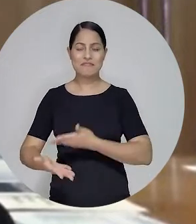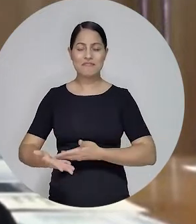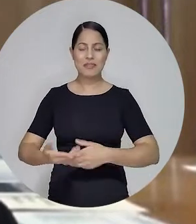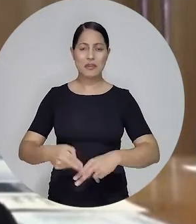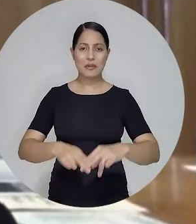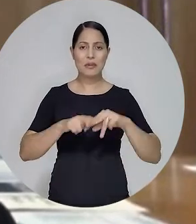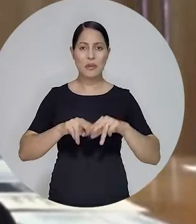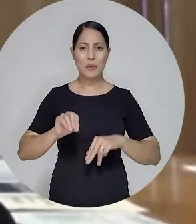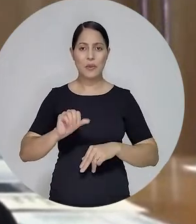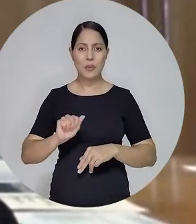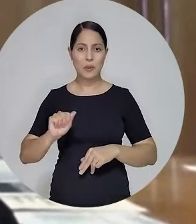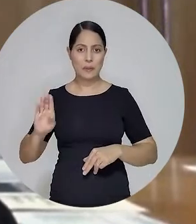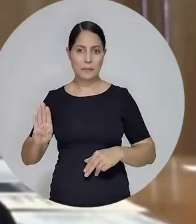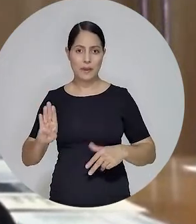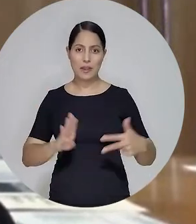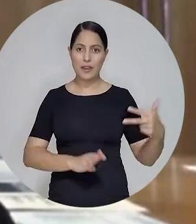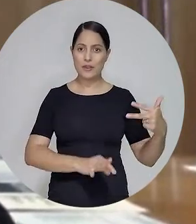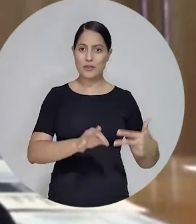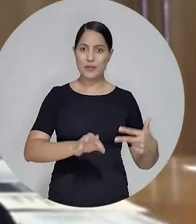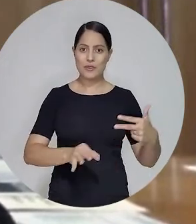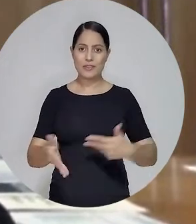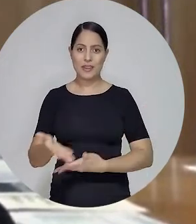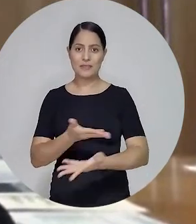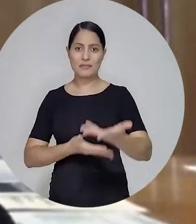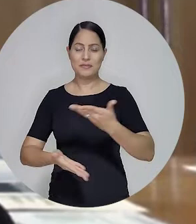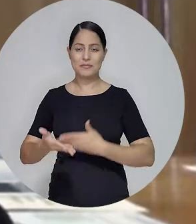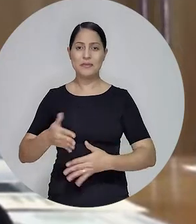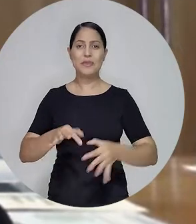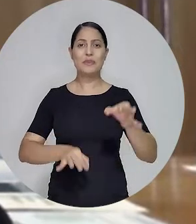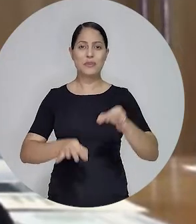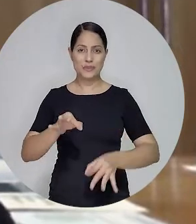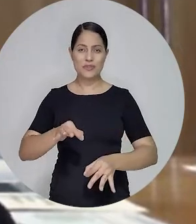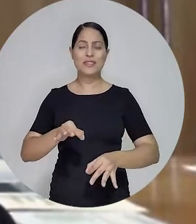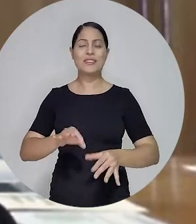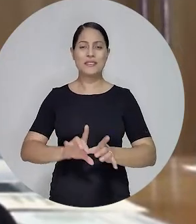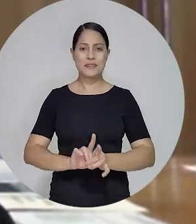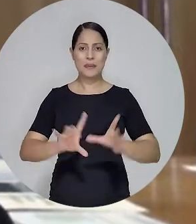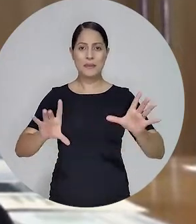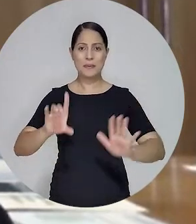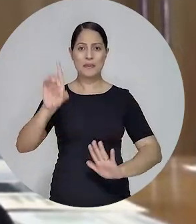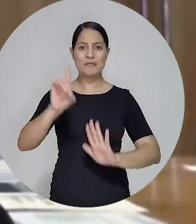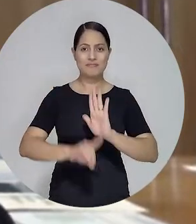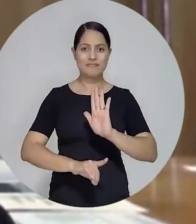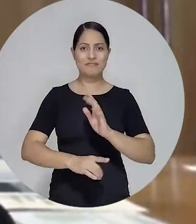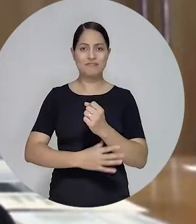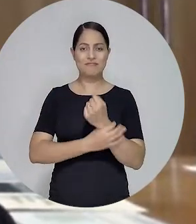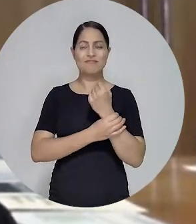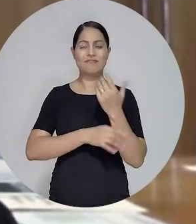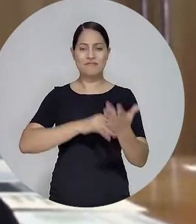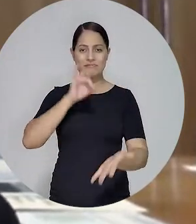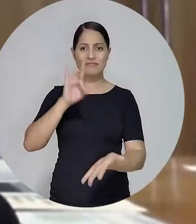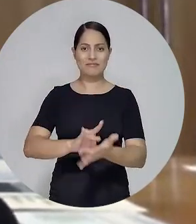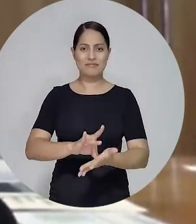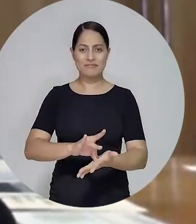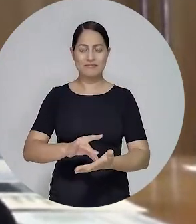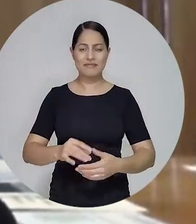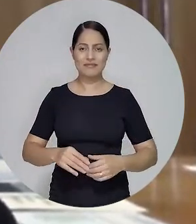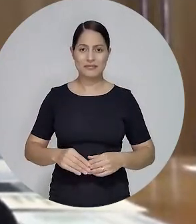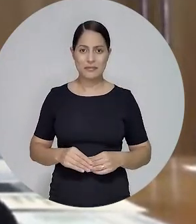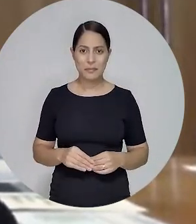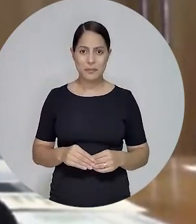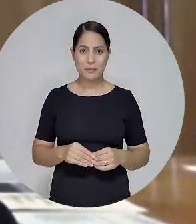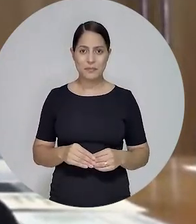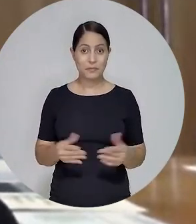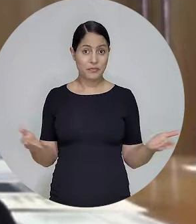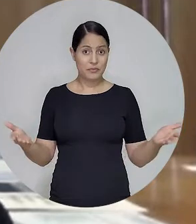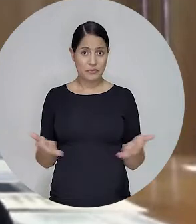compartilhado entre a OAB e o Poder Judiciário com acesso à justiça e o Estado Democrático de Direito. Ao tomar conhecimento